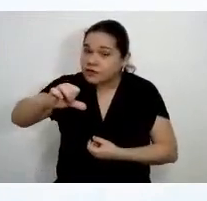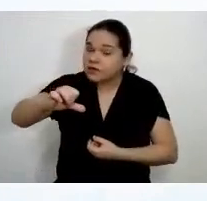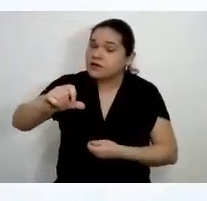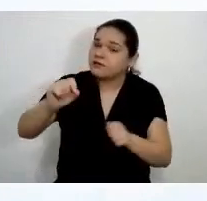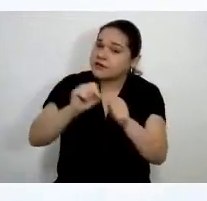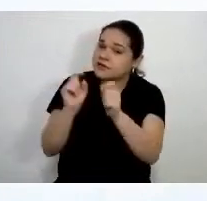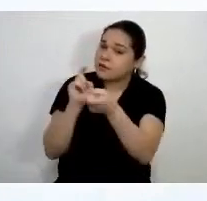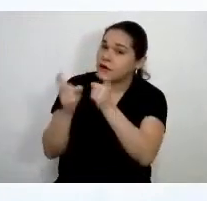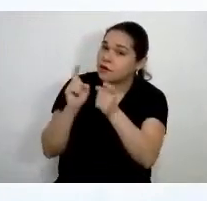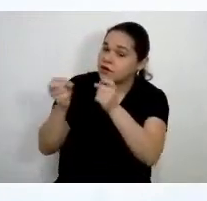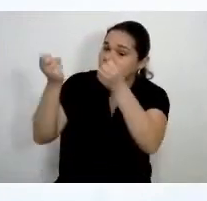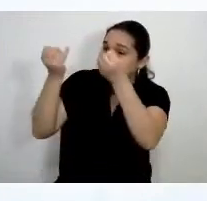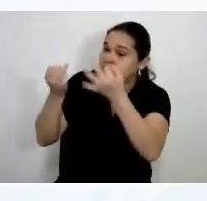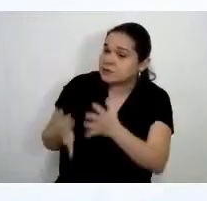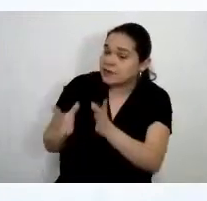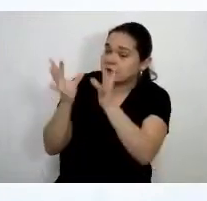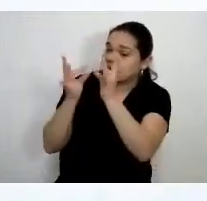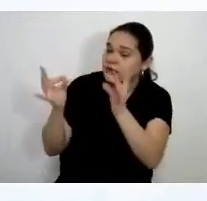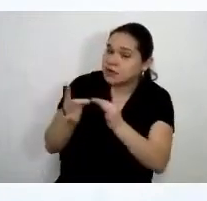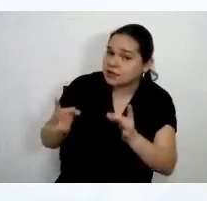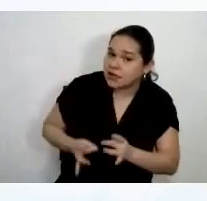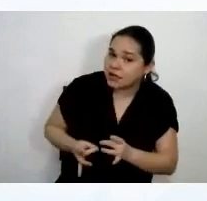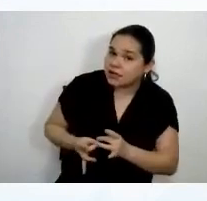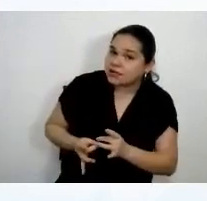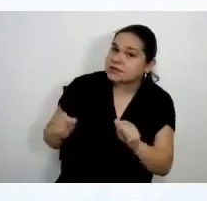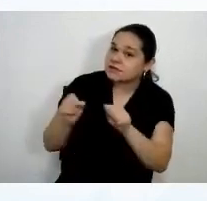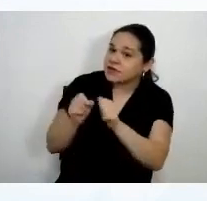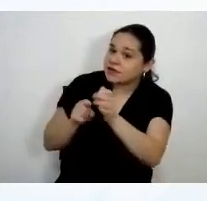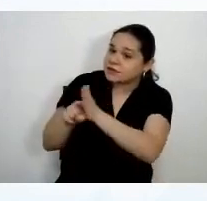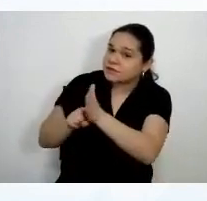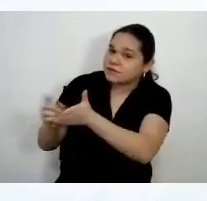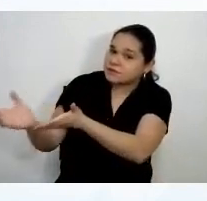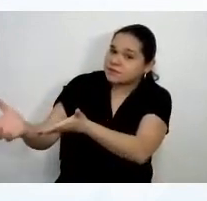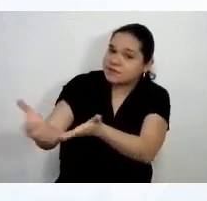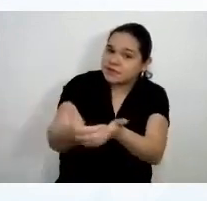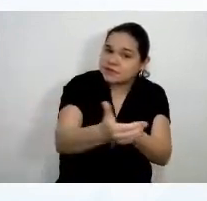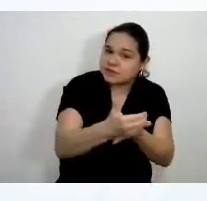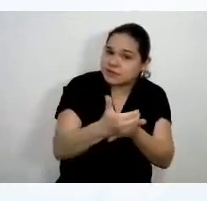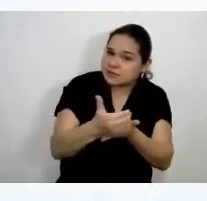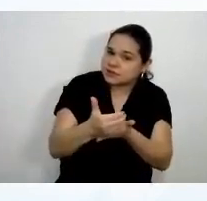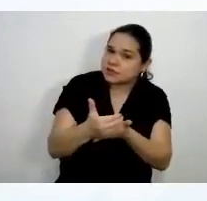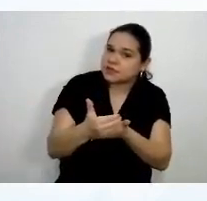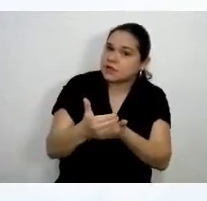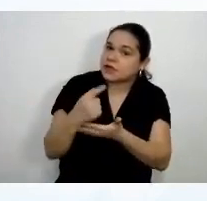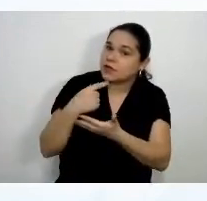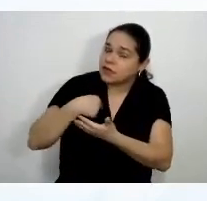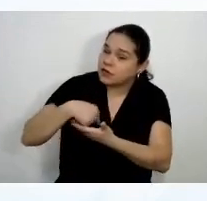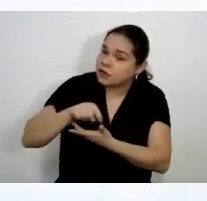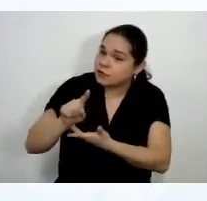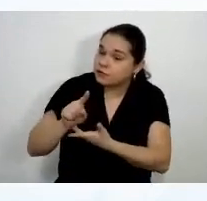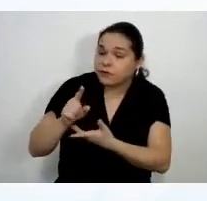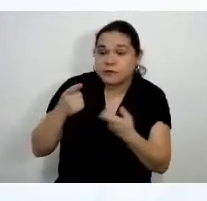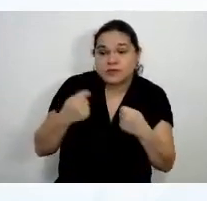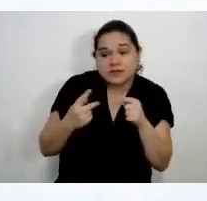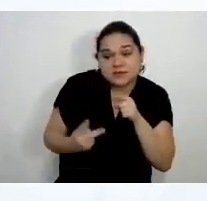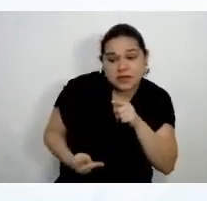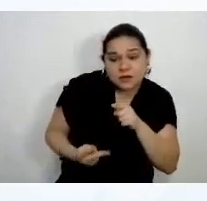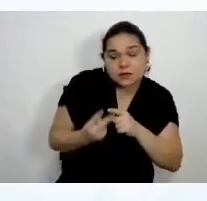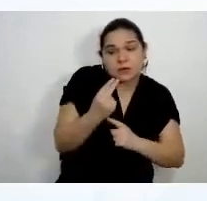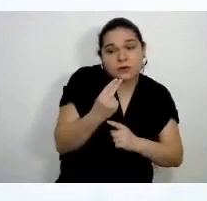passam os dados completos. Se vocês não conseguirem levantar esses dados, eu estou ameaçando vocês, eu vou acabar interrompendo